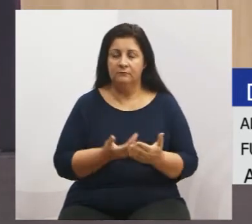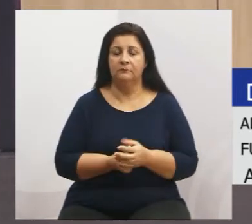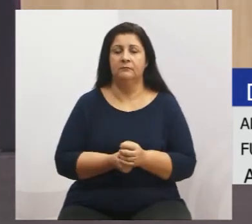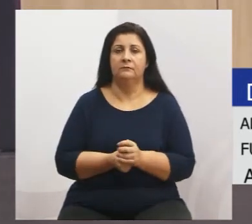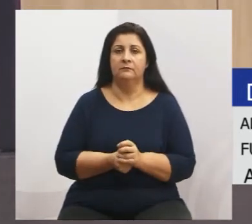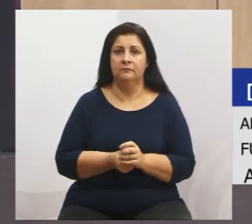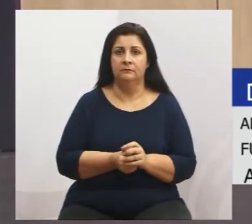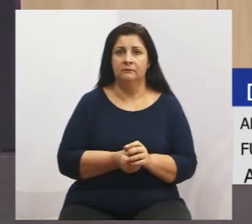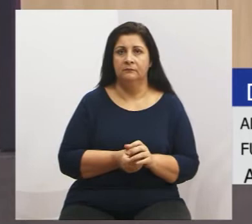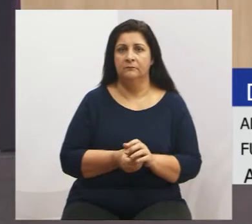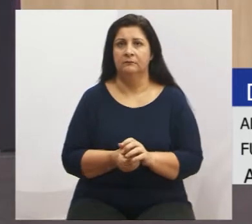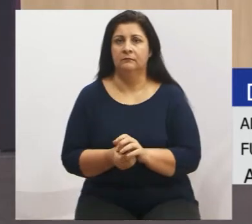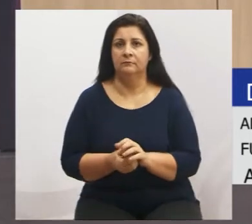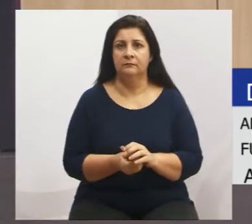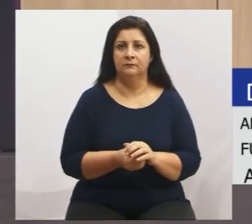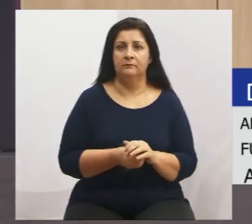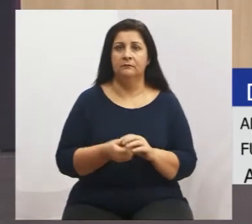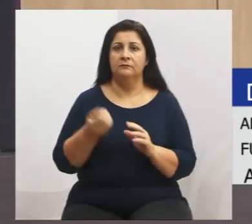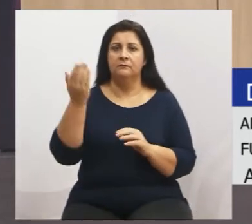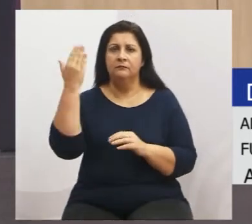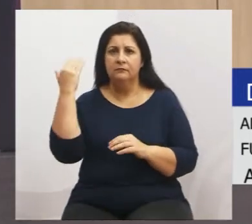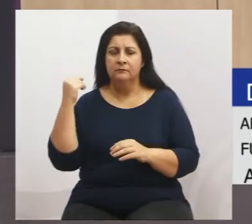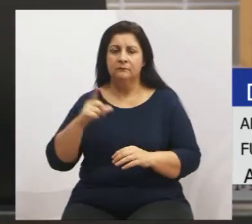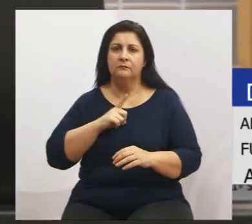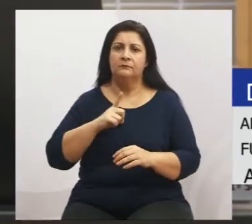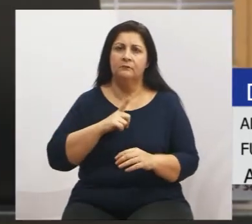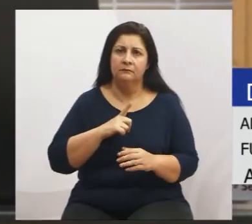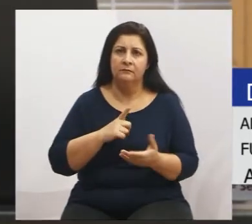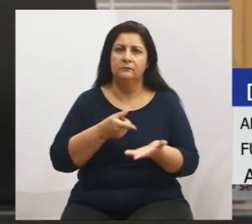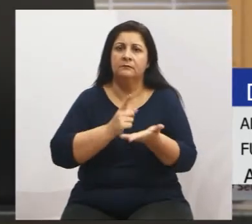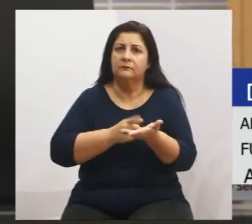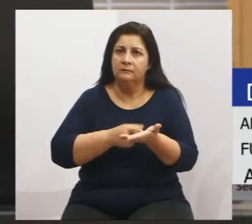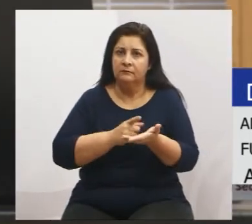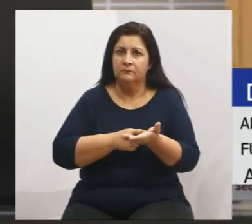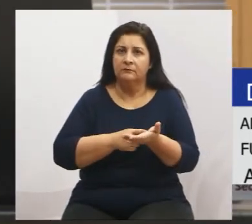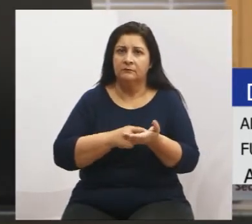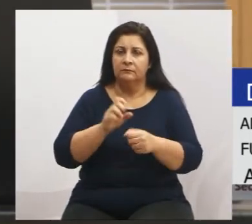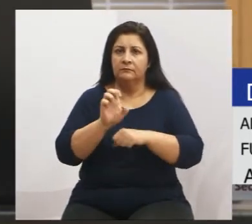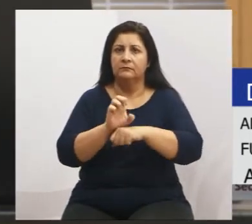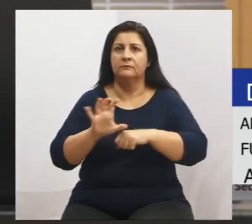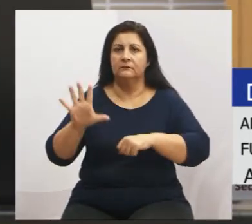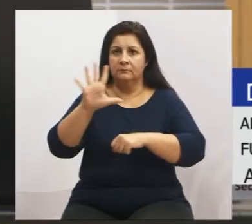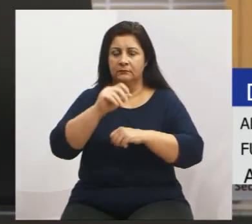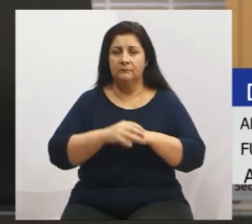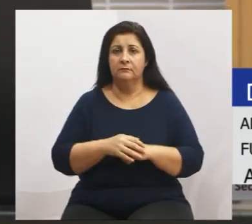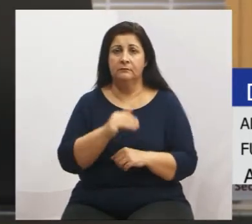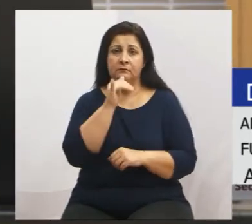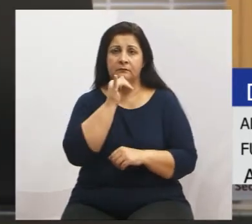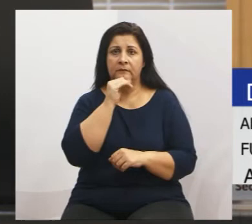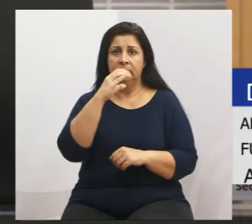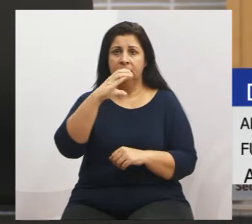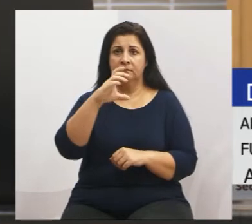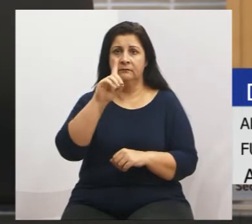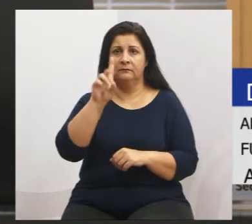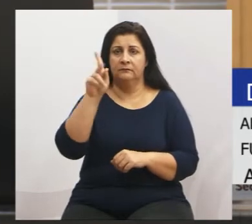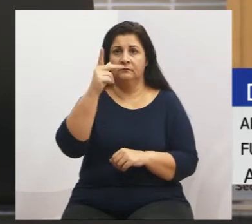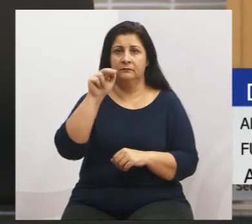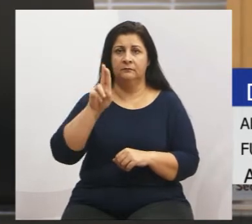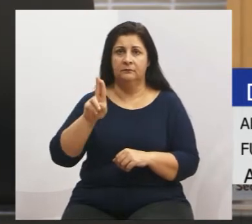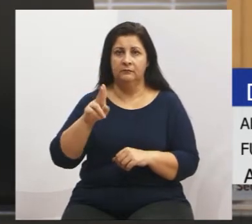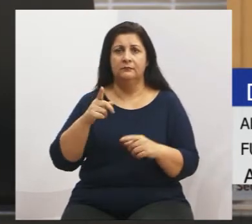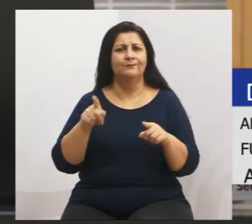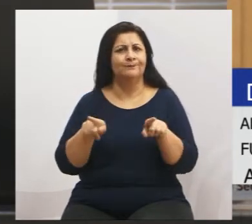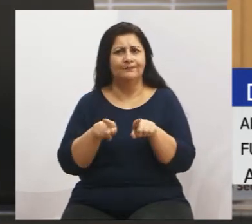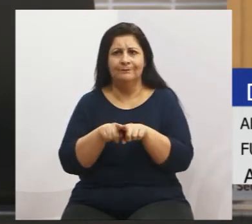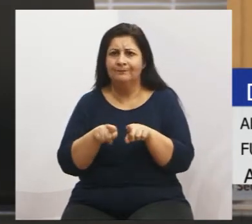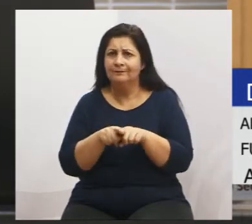anteriormente os programas do governo do estado, que infelizmente está fechando, por exemplo, o CDHU está acabando também, então está ficando